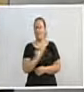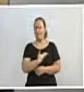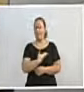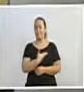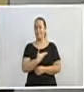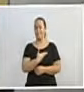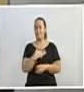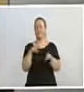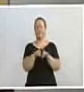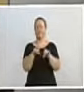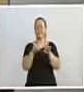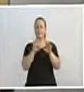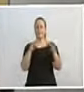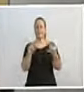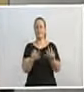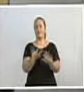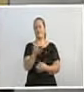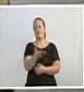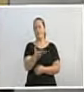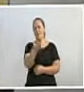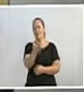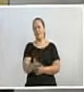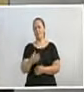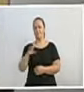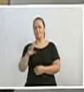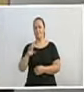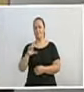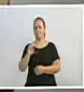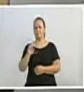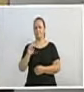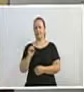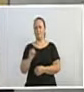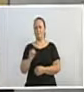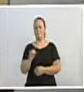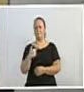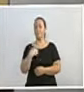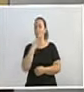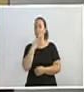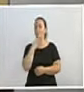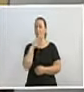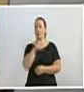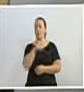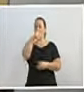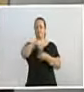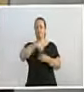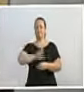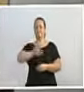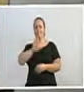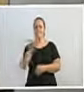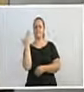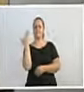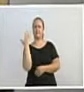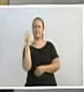Celso. O Celso, vereador Marcos da Rosa, que eu conheci na campanha eleitoral